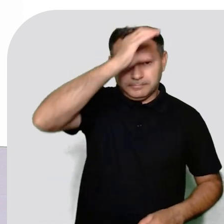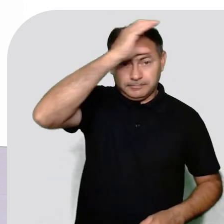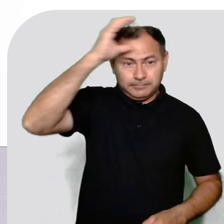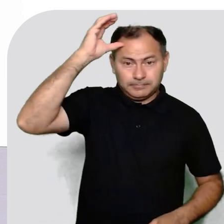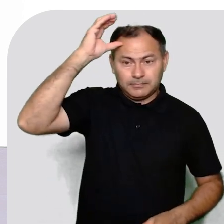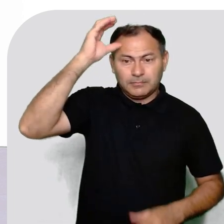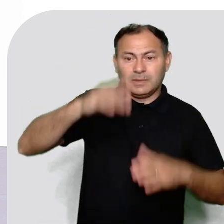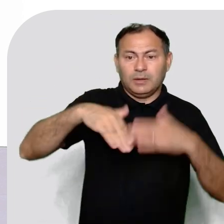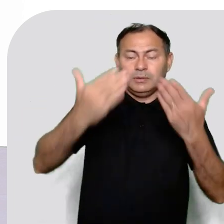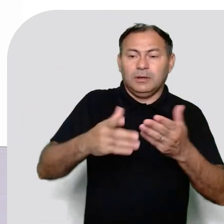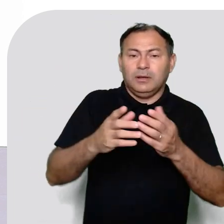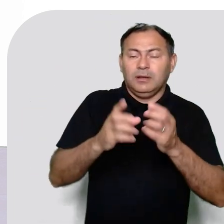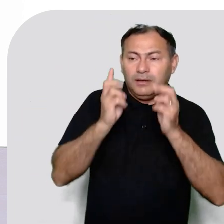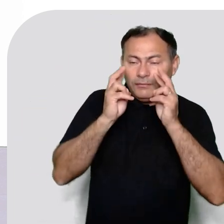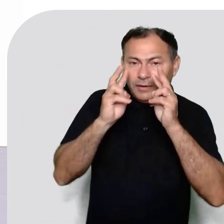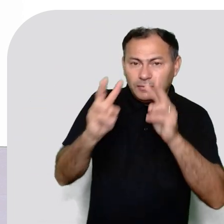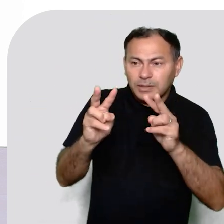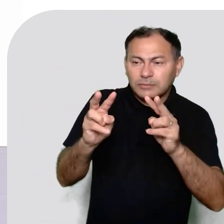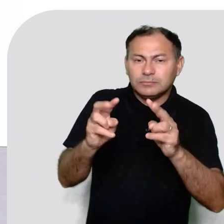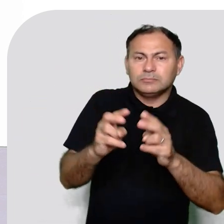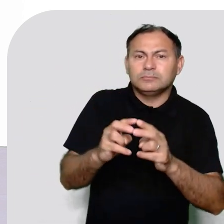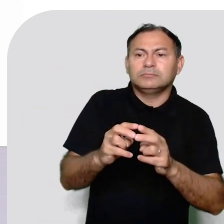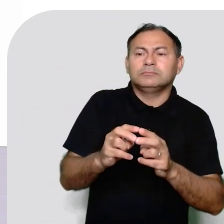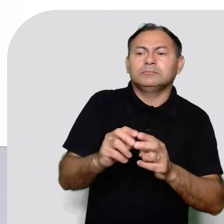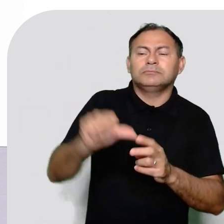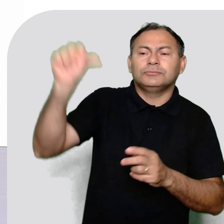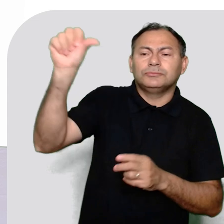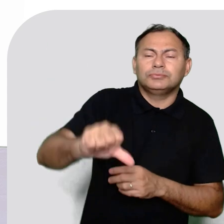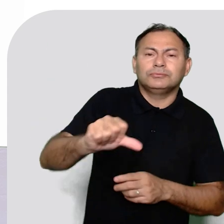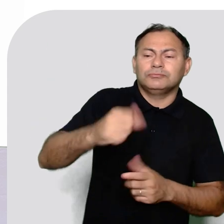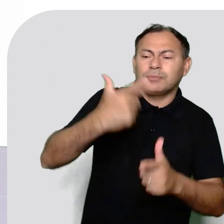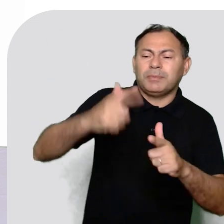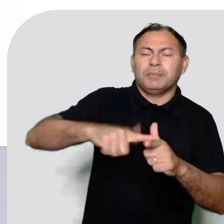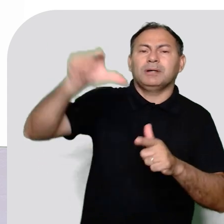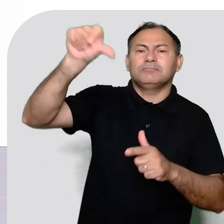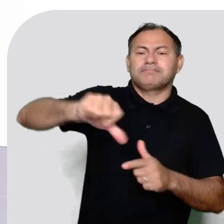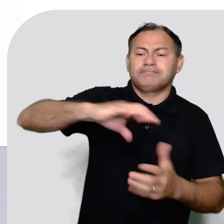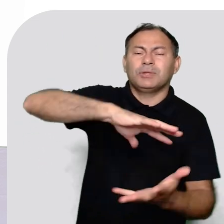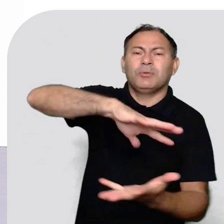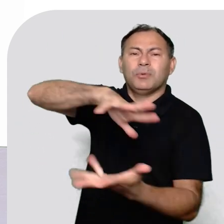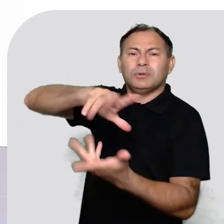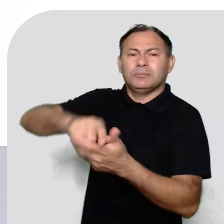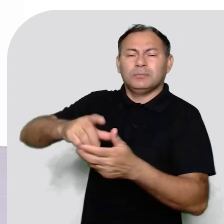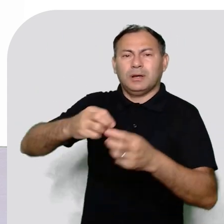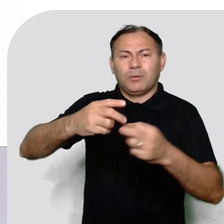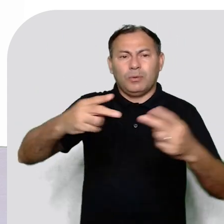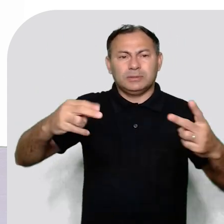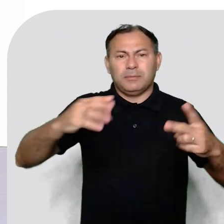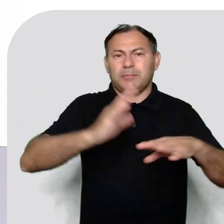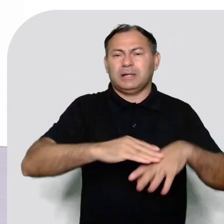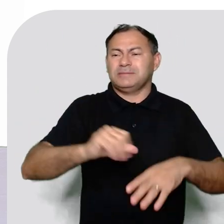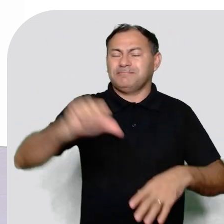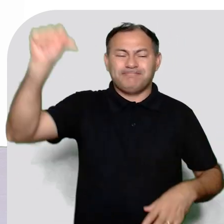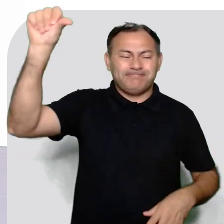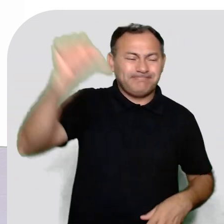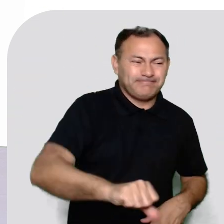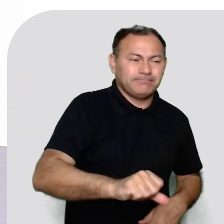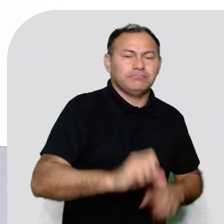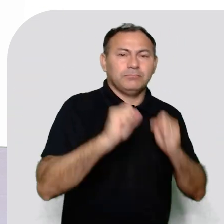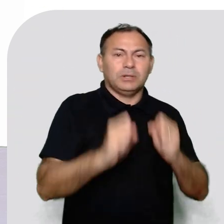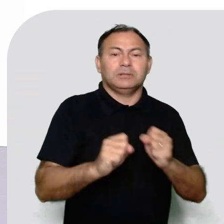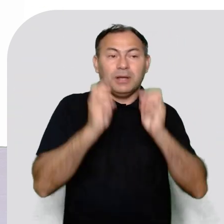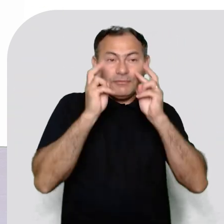cristãos, quando vemos o caos do mundo ou as coisas mais terríveis